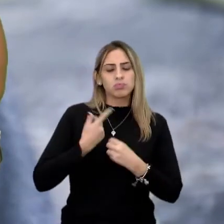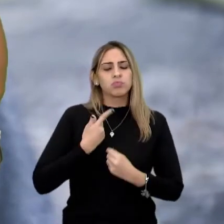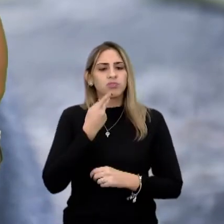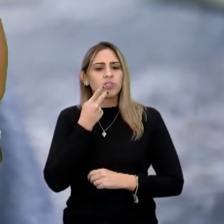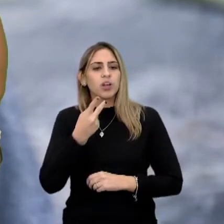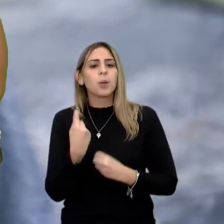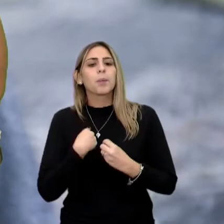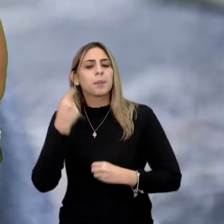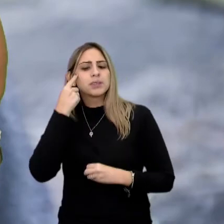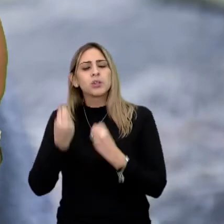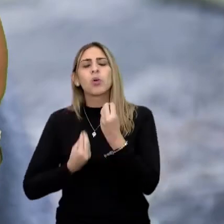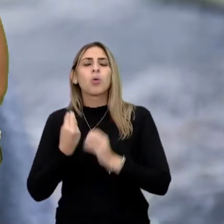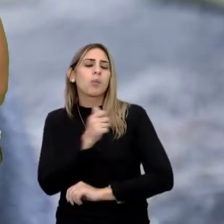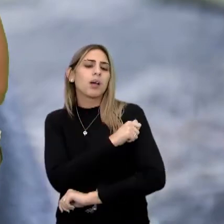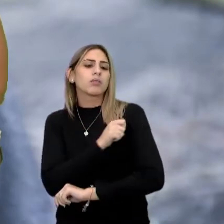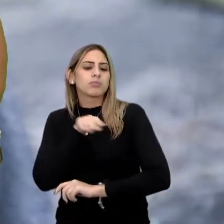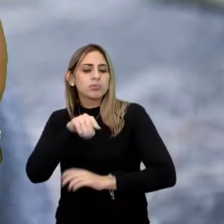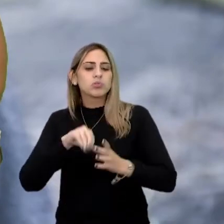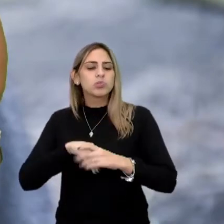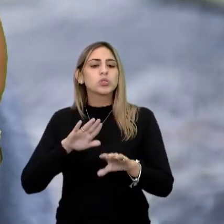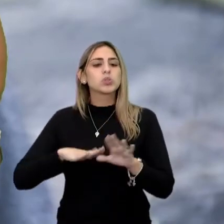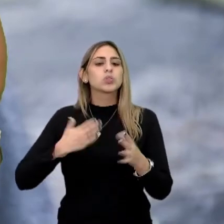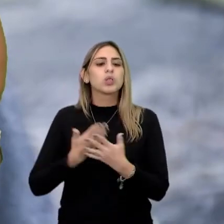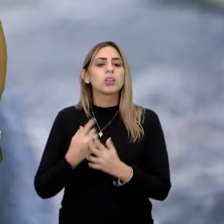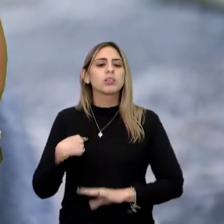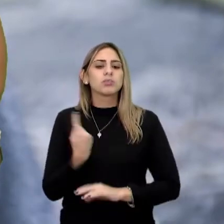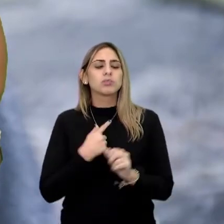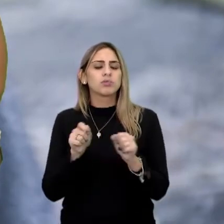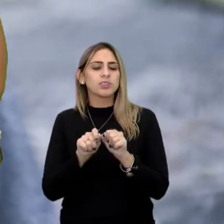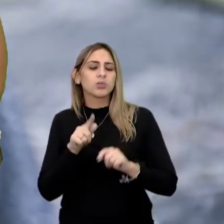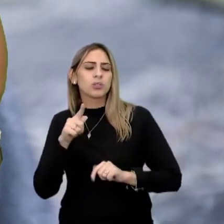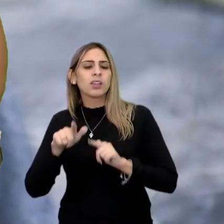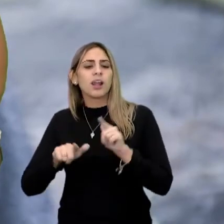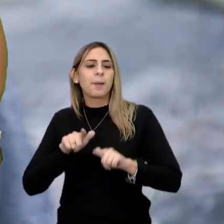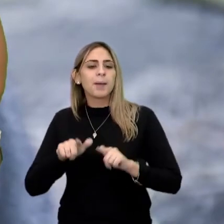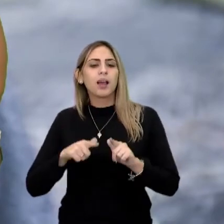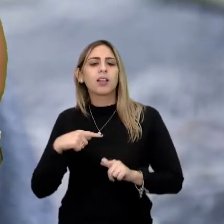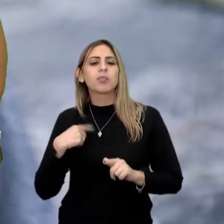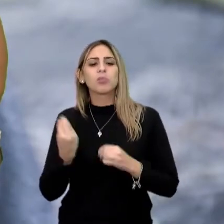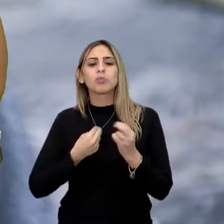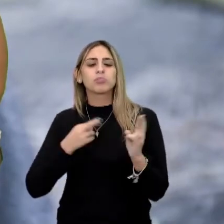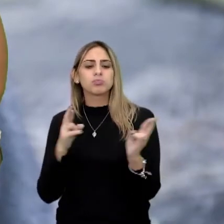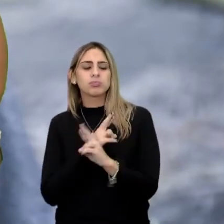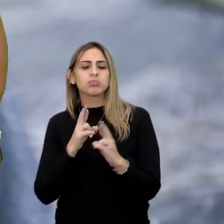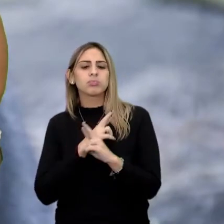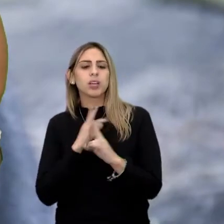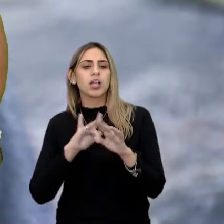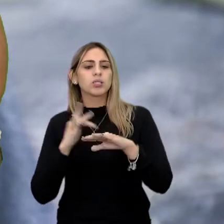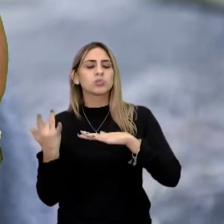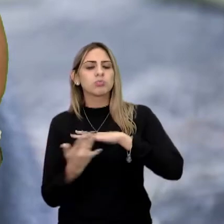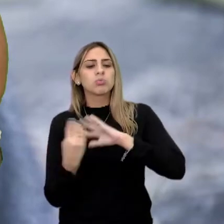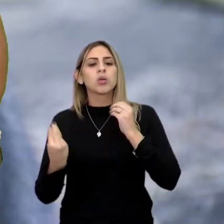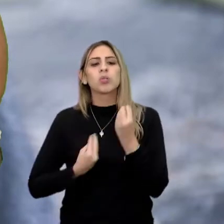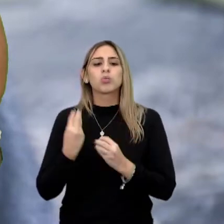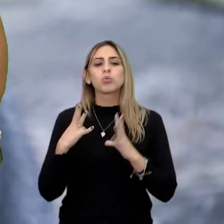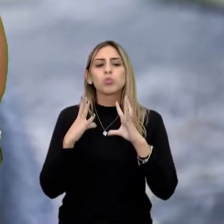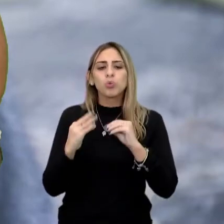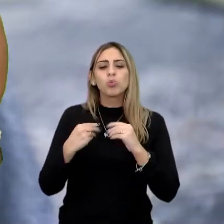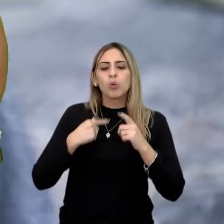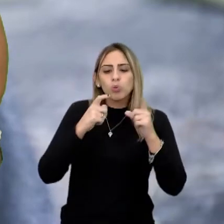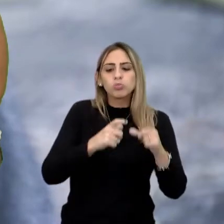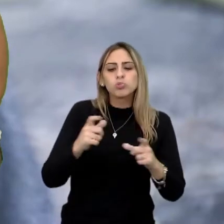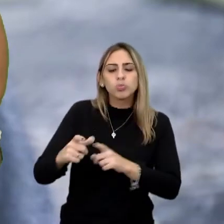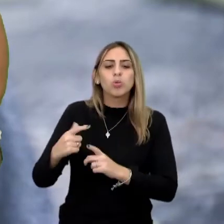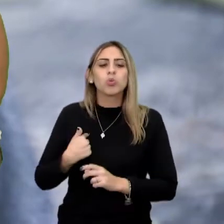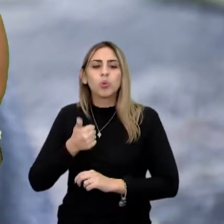como estudante, lá na unidade escolar, eu estou fazendo um trabalho, como que eu me relaciono com as redes sociais, eu posto tudo onde eu estou,